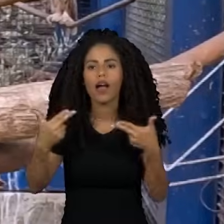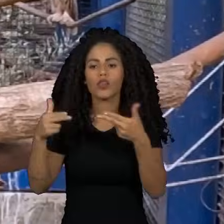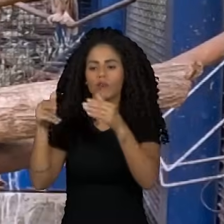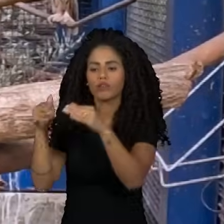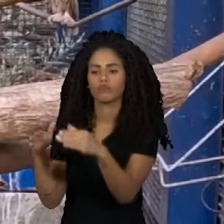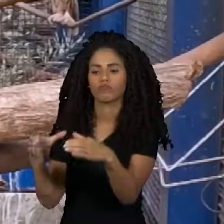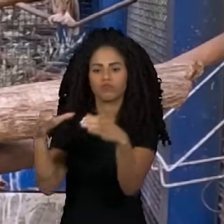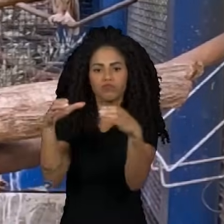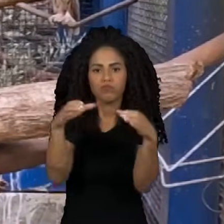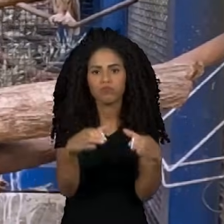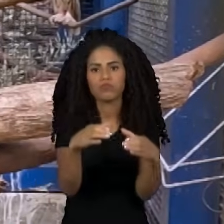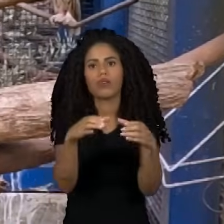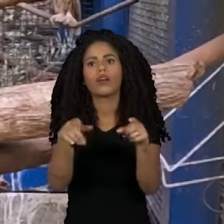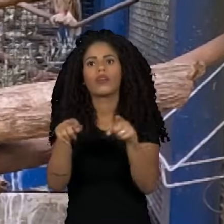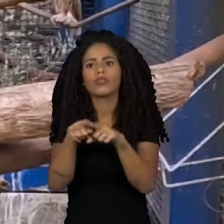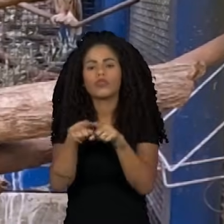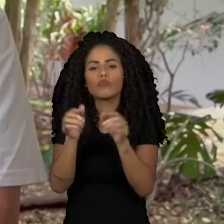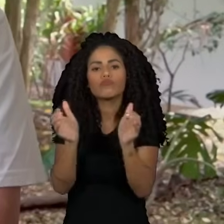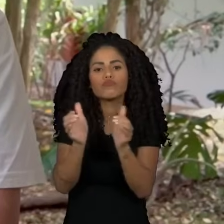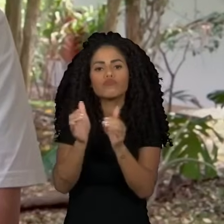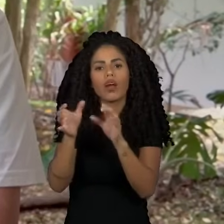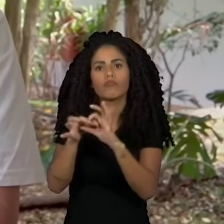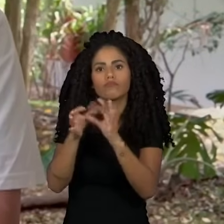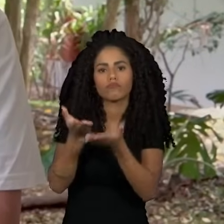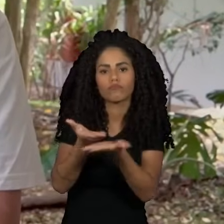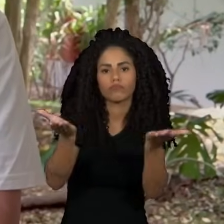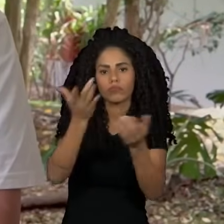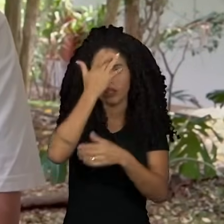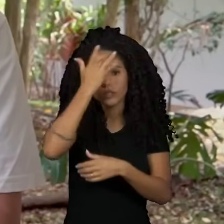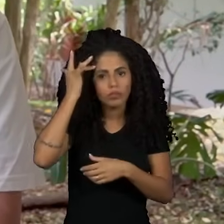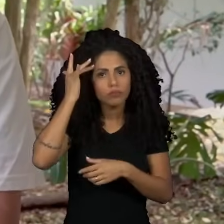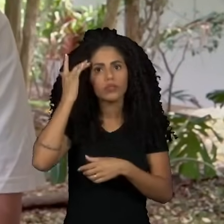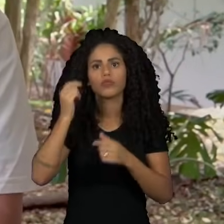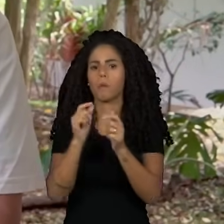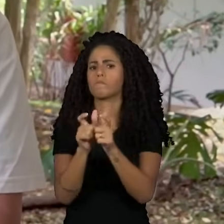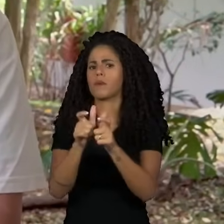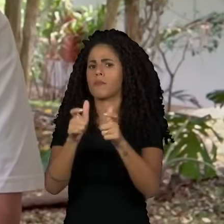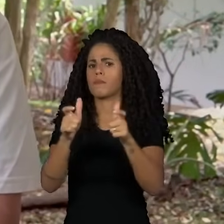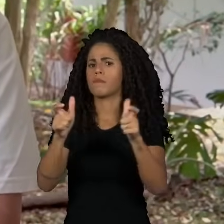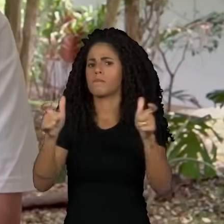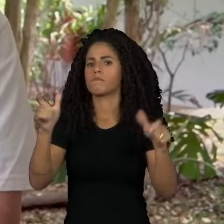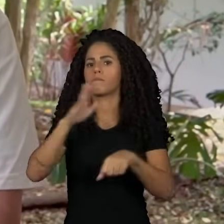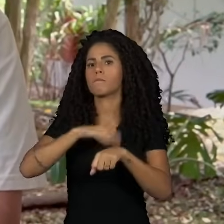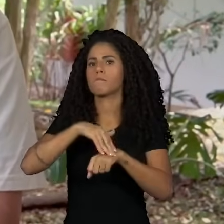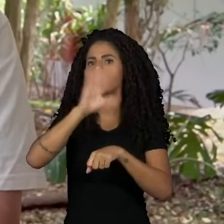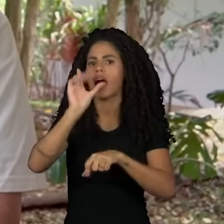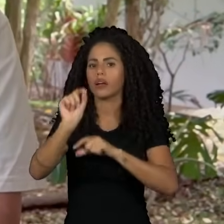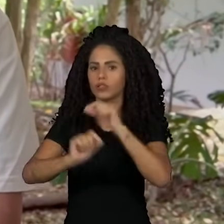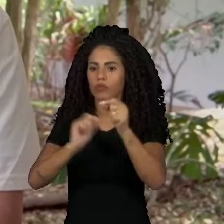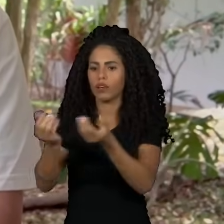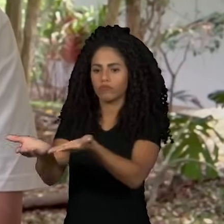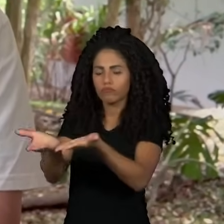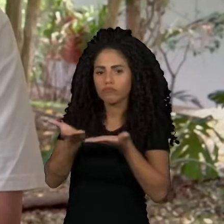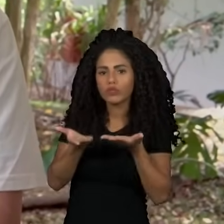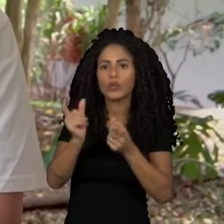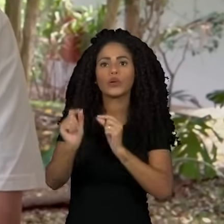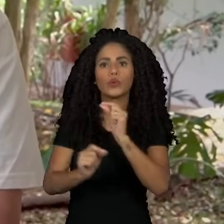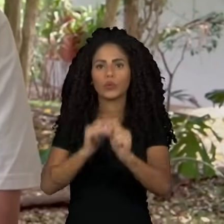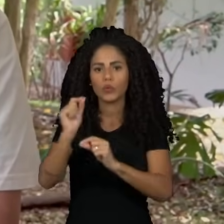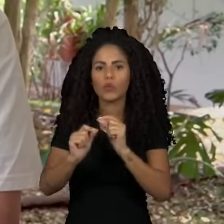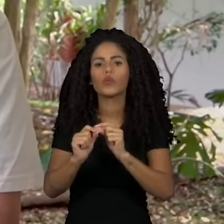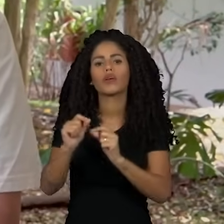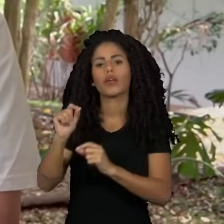e animais de entrega voluntária. As espécies que mais chegam, sem sombra de dúvida, de apreensão, são